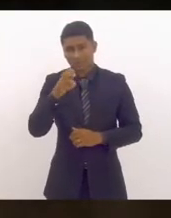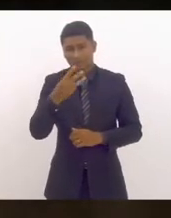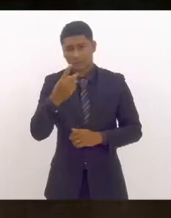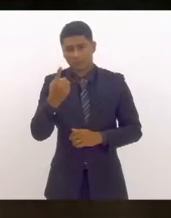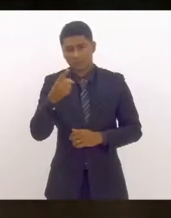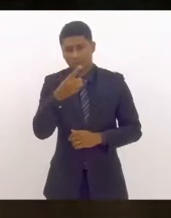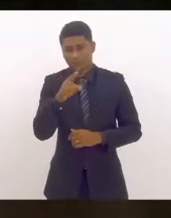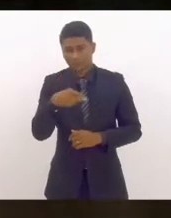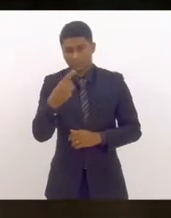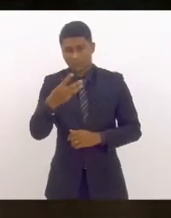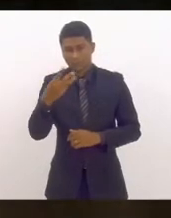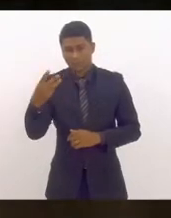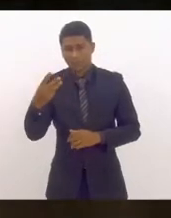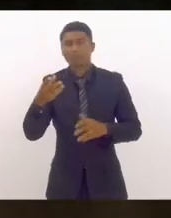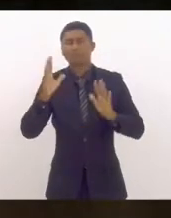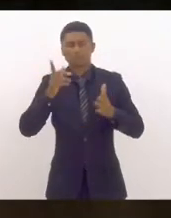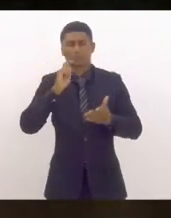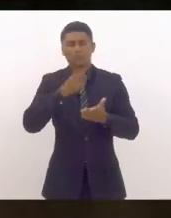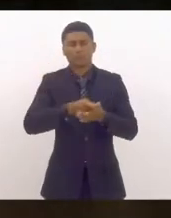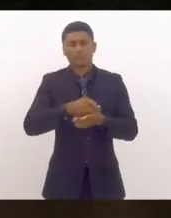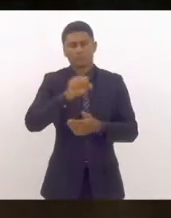9.466.531,33 e já pagou